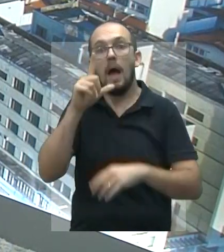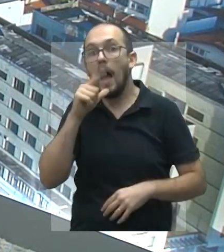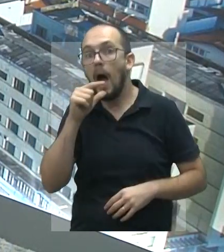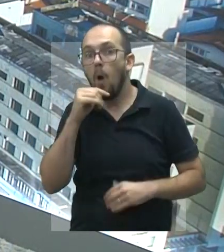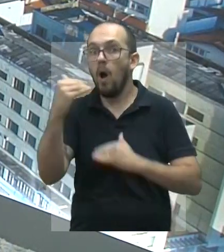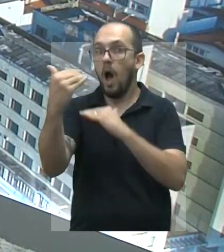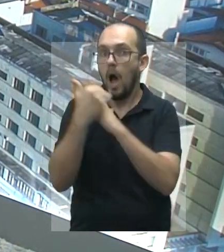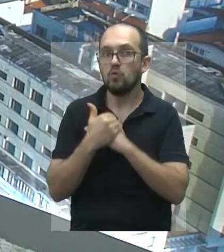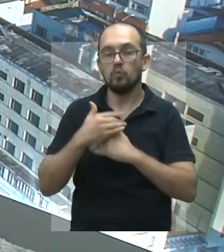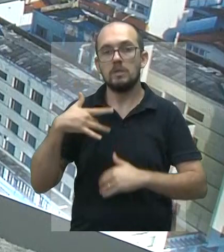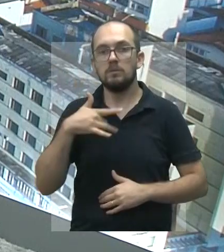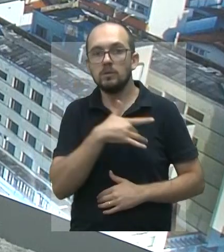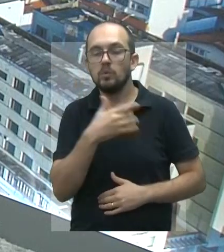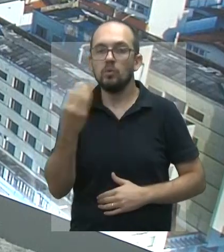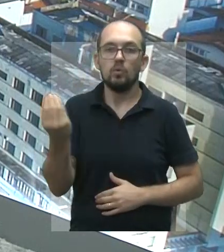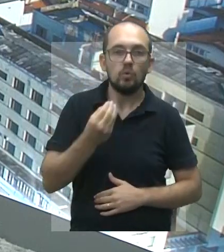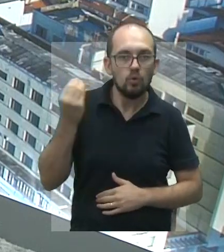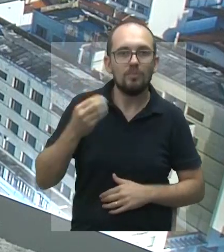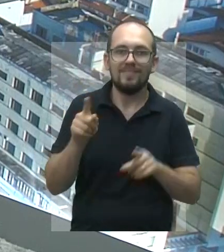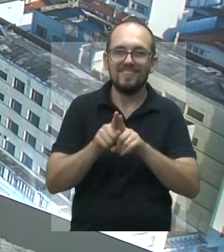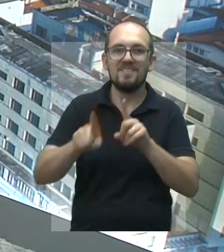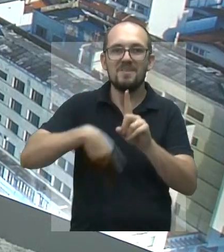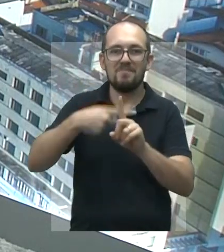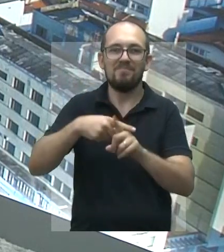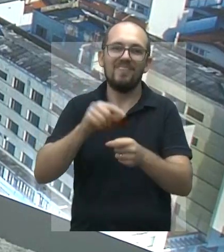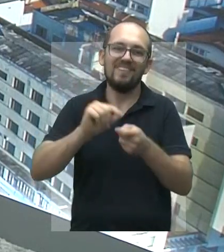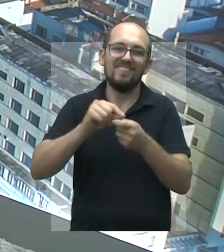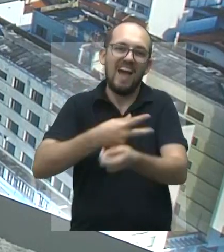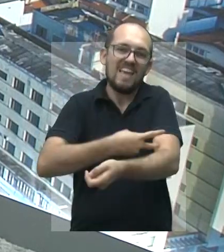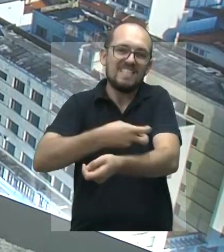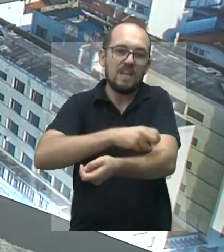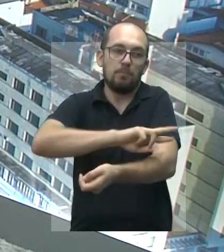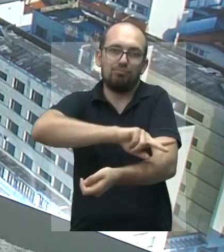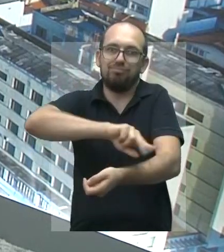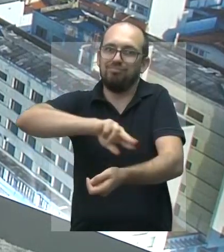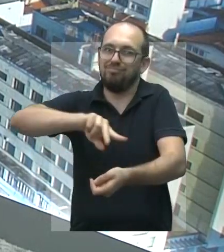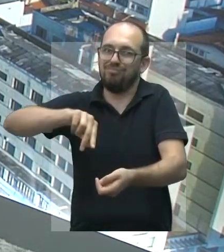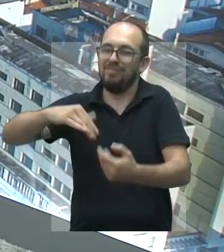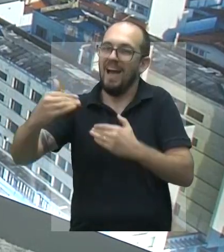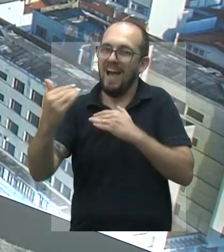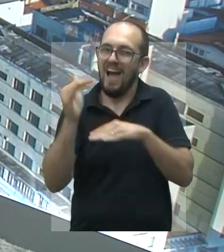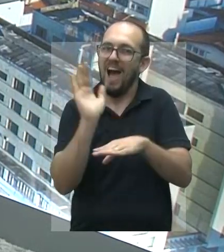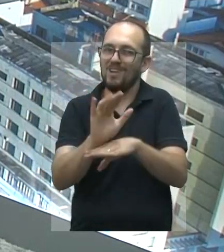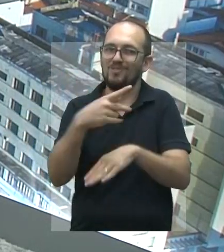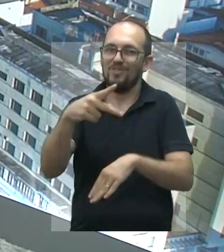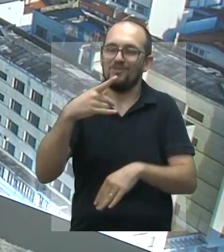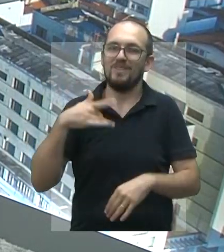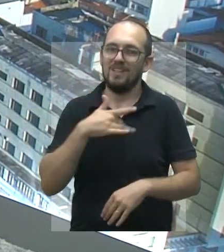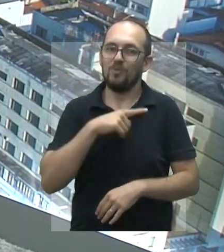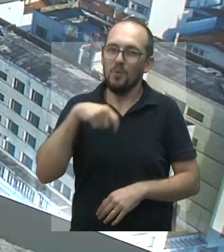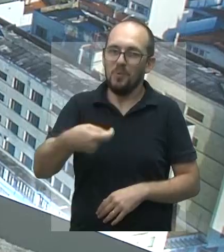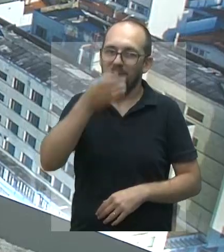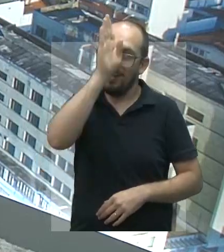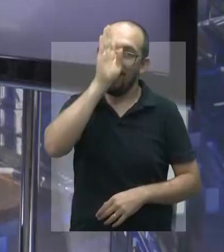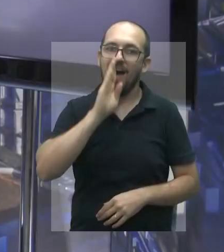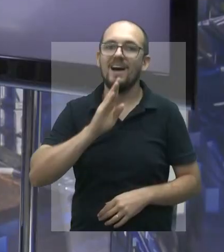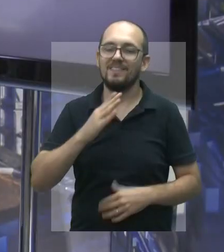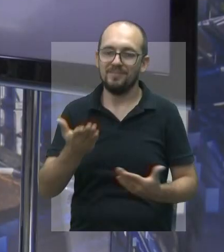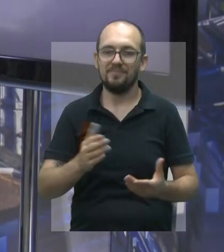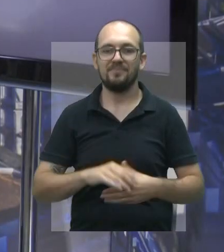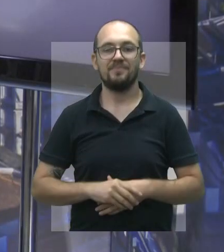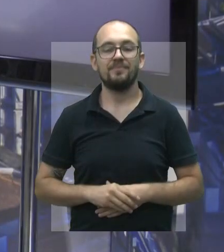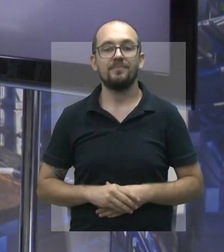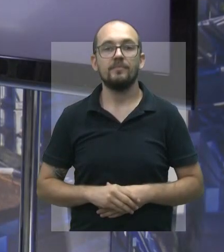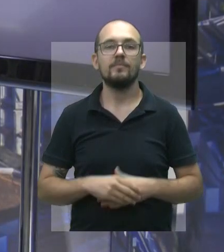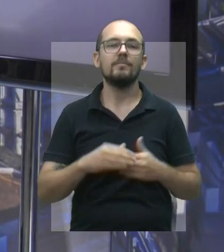água ozonizada e, de quebra, ganhar um check-up aí para ver como é que está a saúde e colocar a saúde em dia de forma gratuita. E olha,